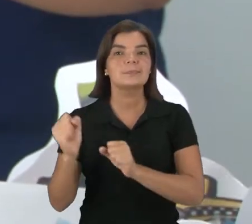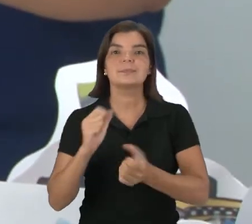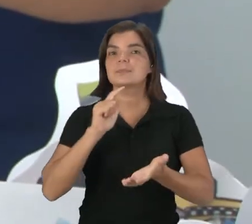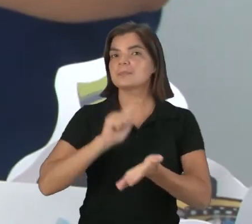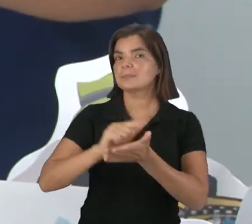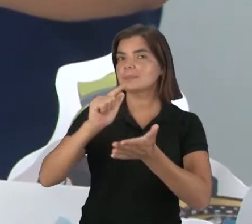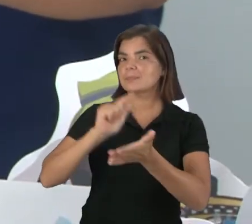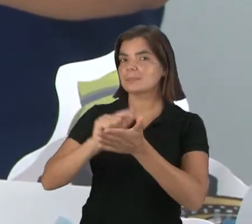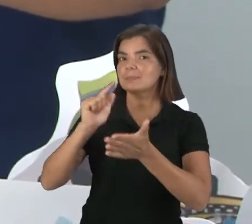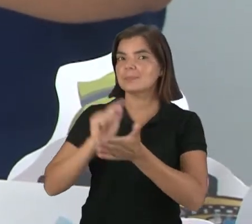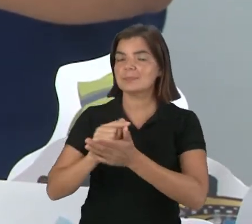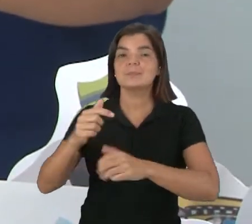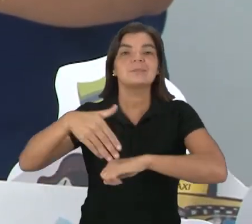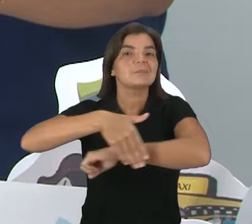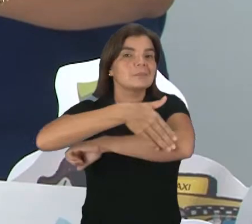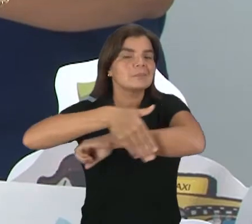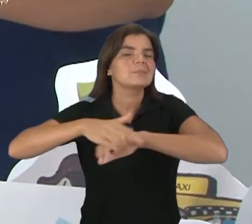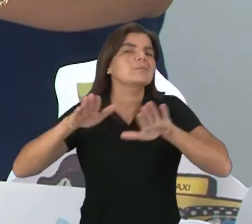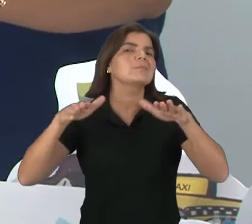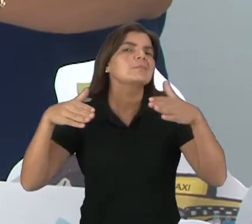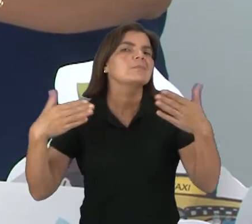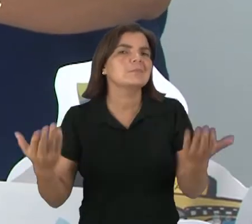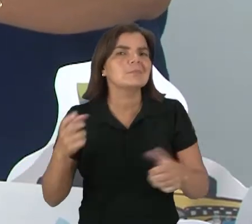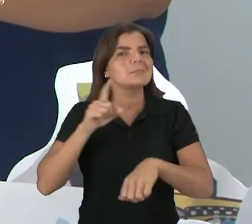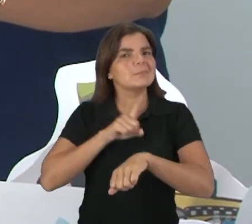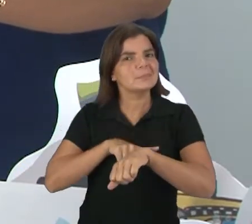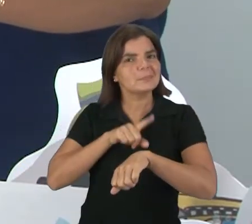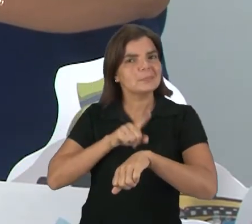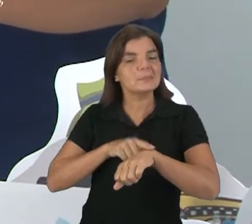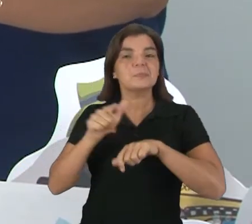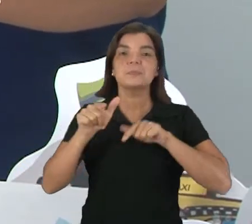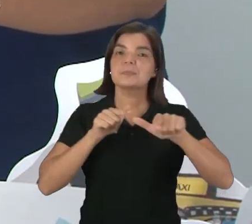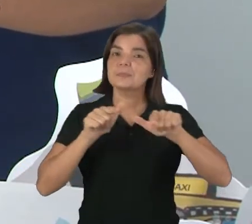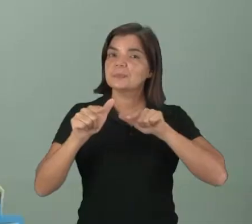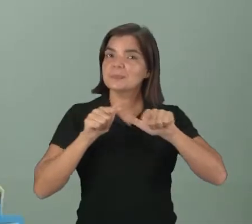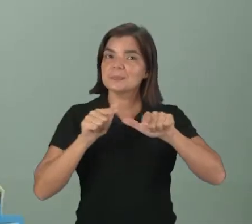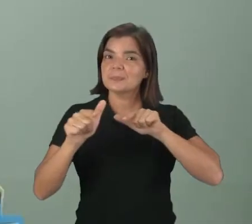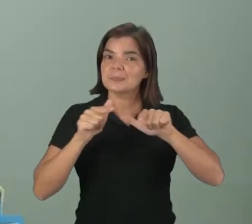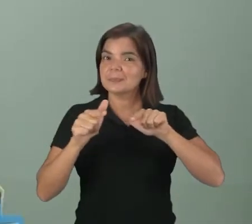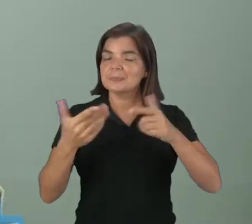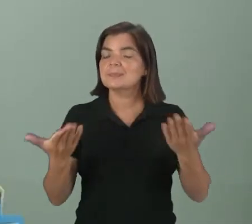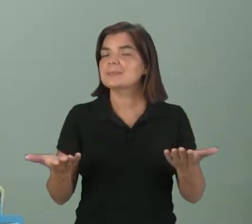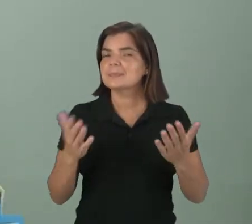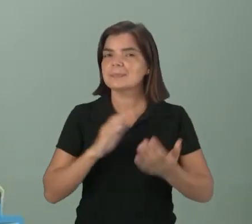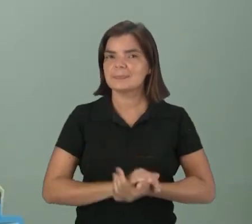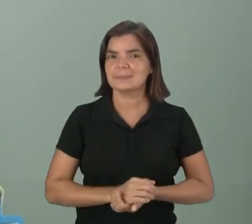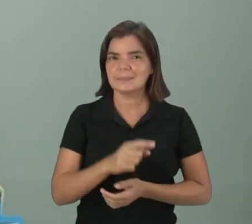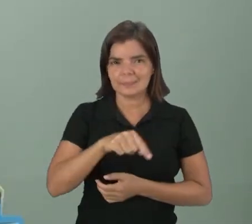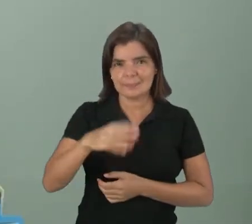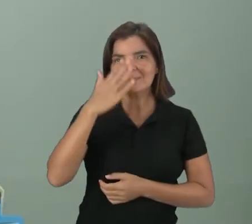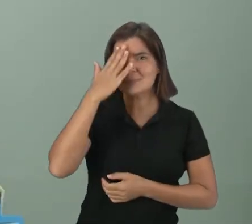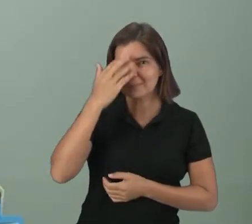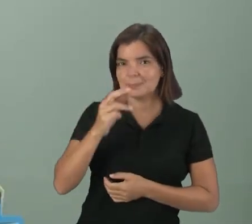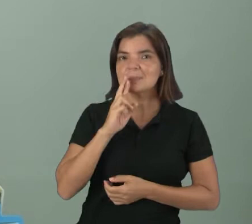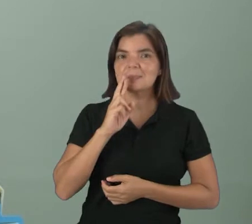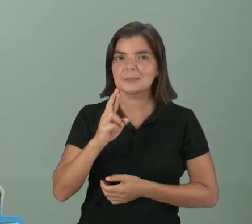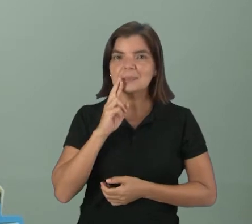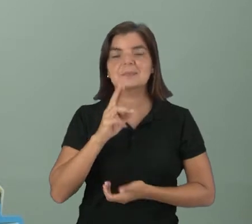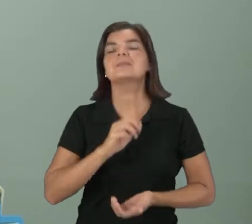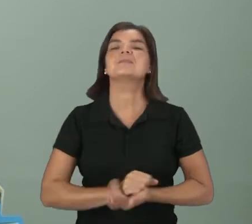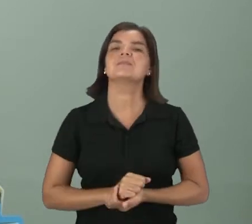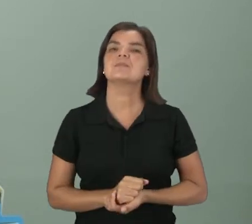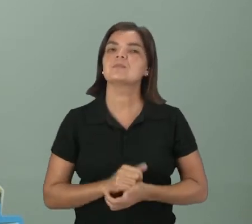certo Qual é o horário que o Gari exerce as suas atividades você sabe